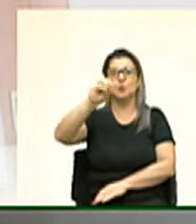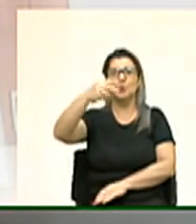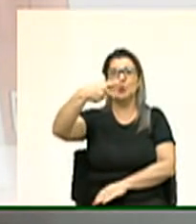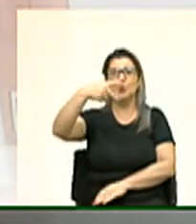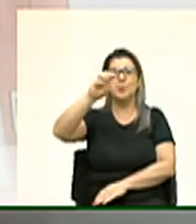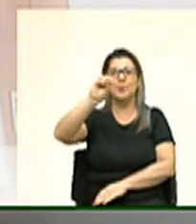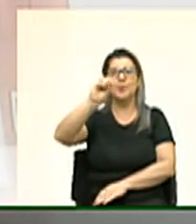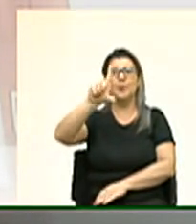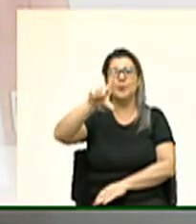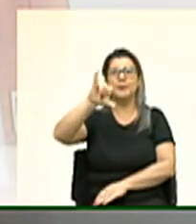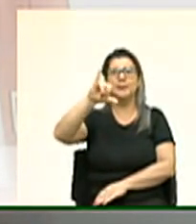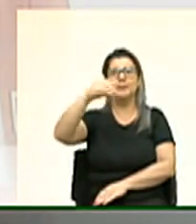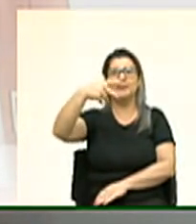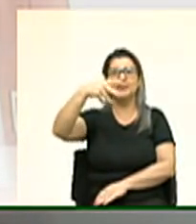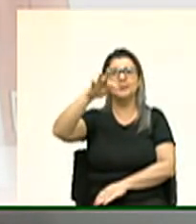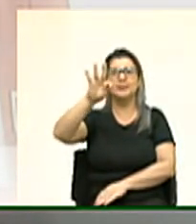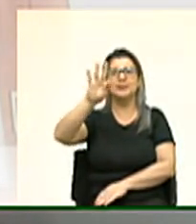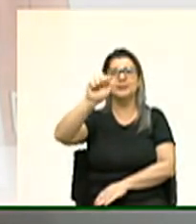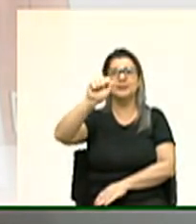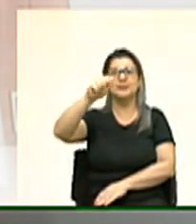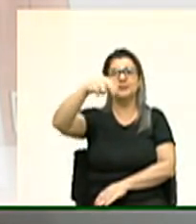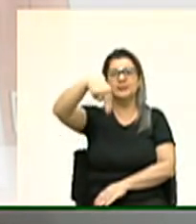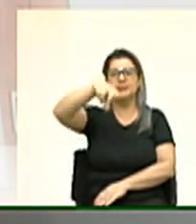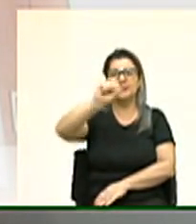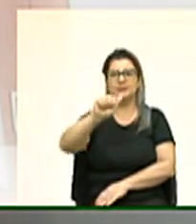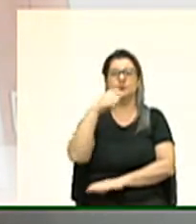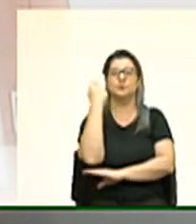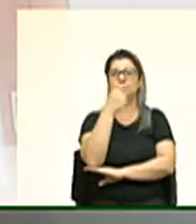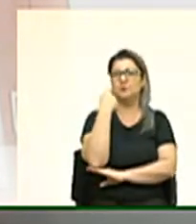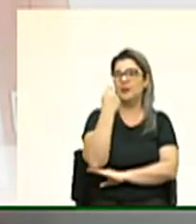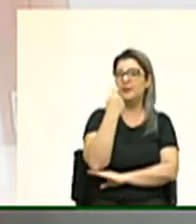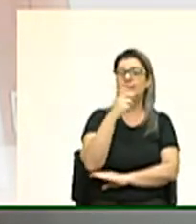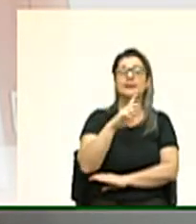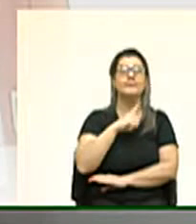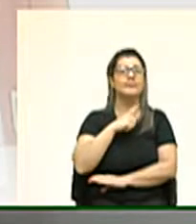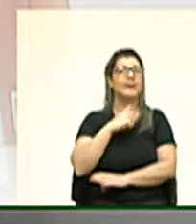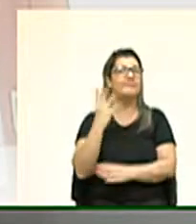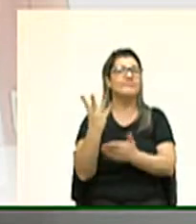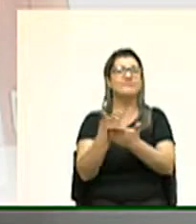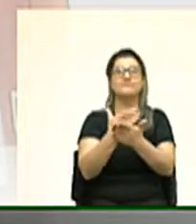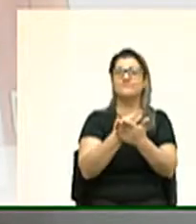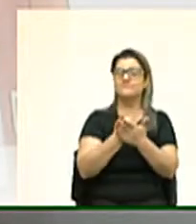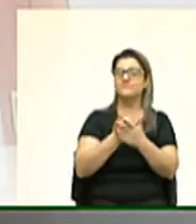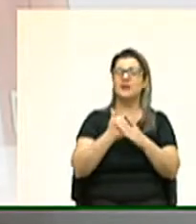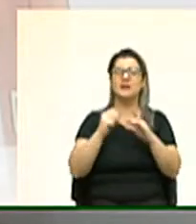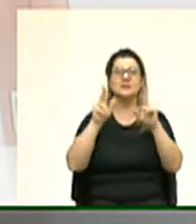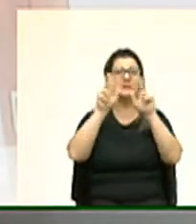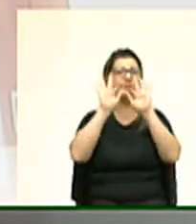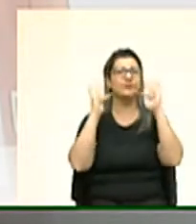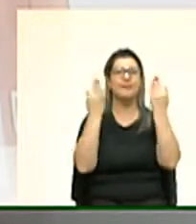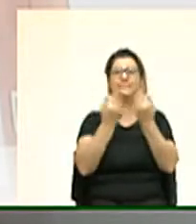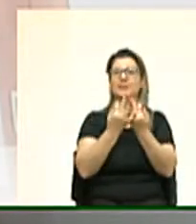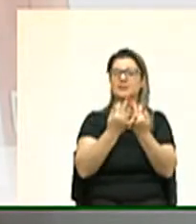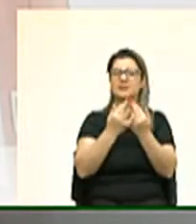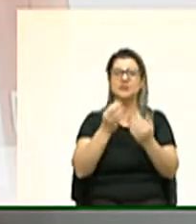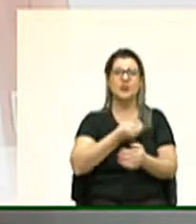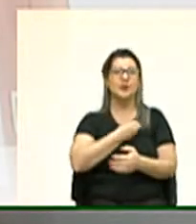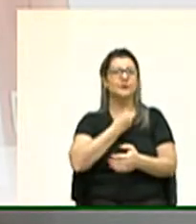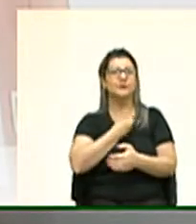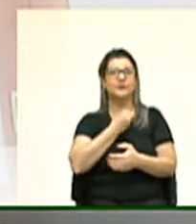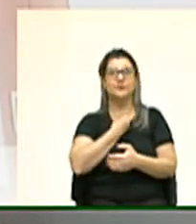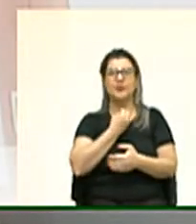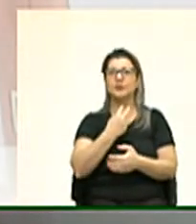vivendo em condições precárias. São milhares vivendo em ocupações. E nós sabemos que as pessoas que